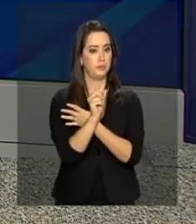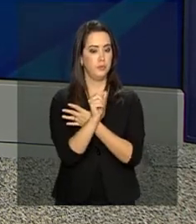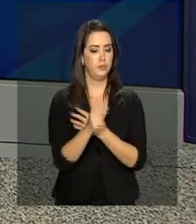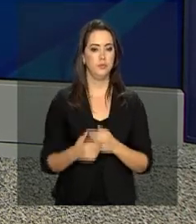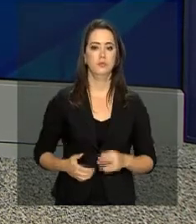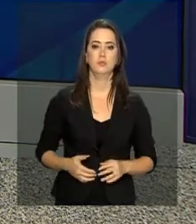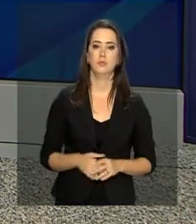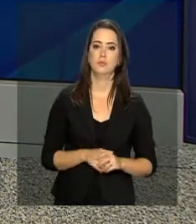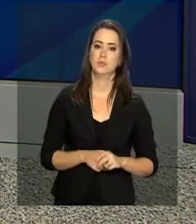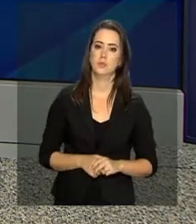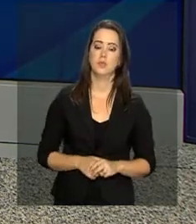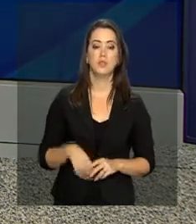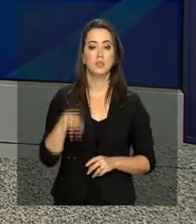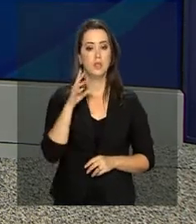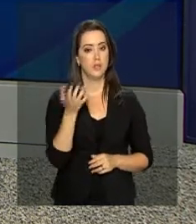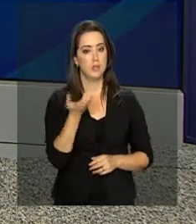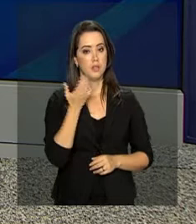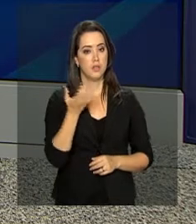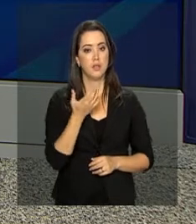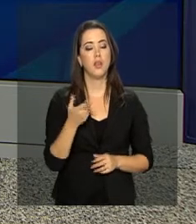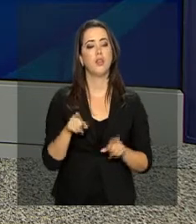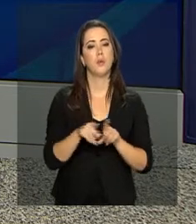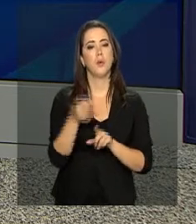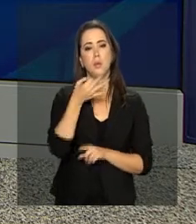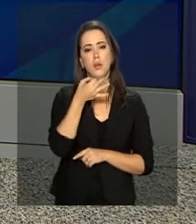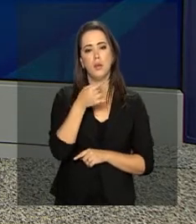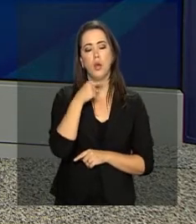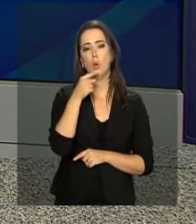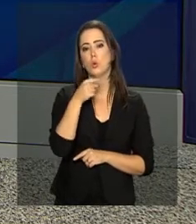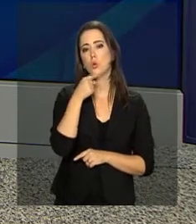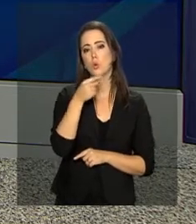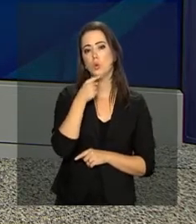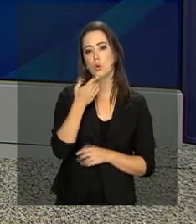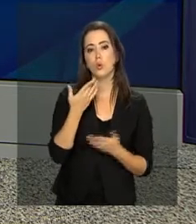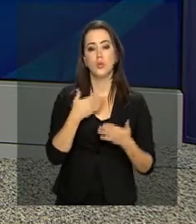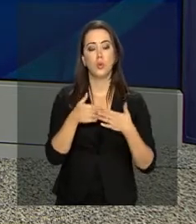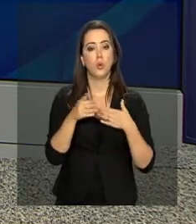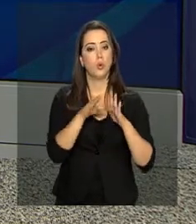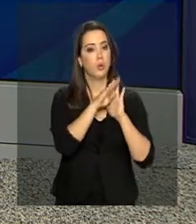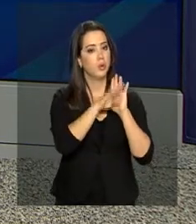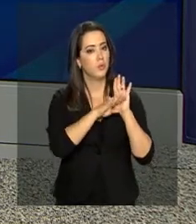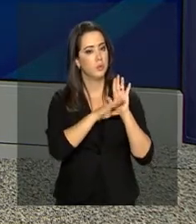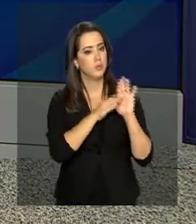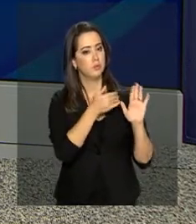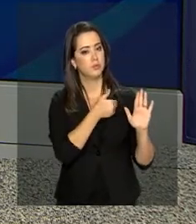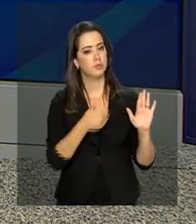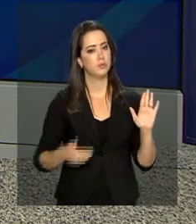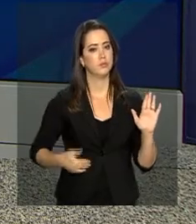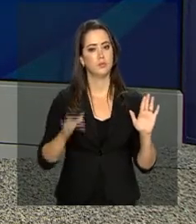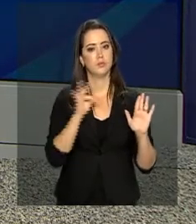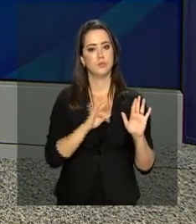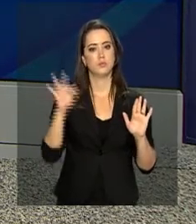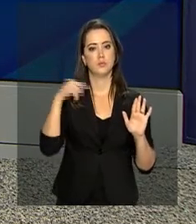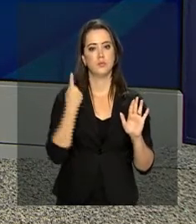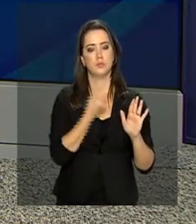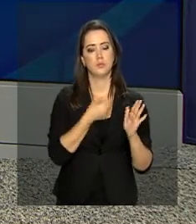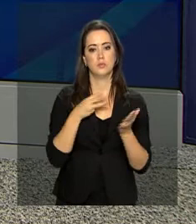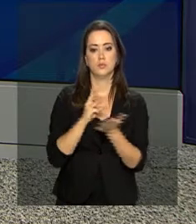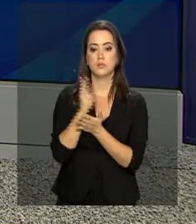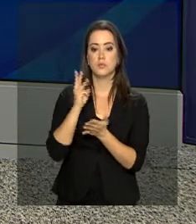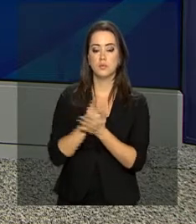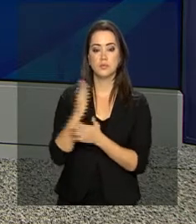perfil no twitter se quiser manter para nós sugestões de reportagens ou dúvidas sobre programas e ações do governo federal